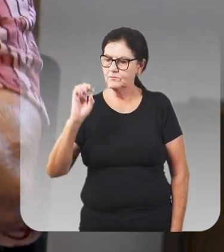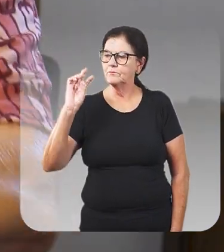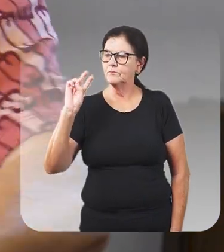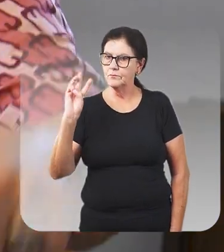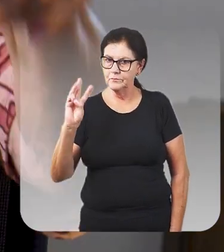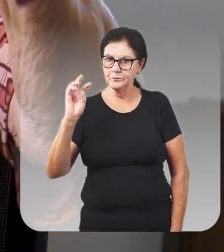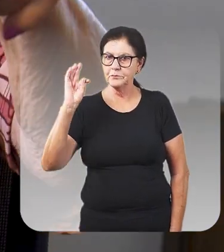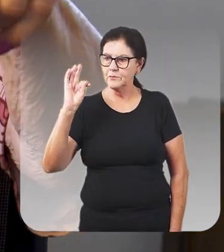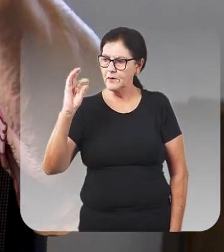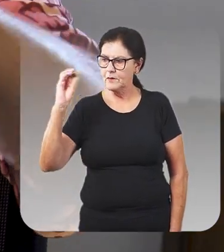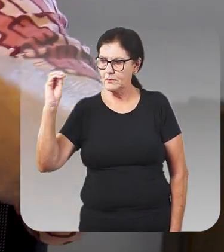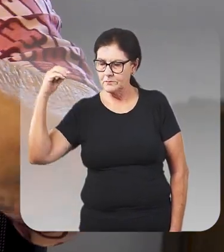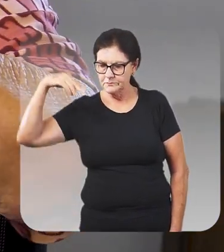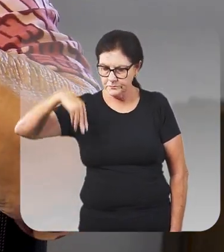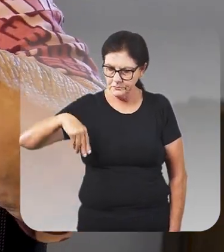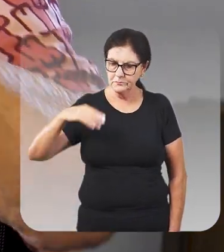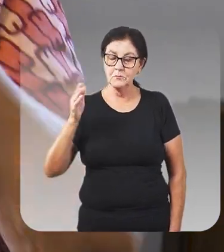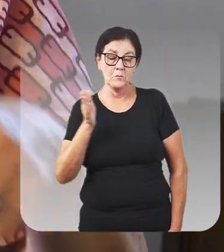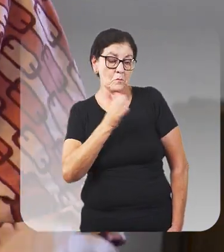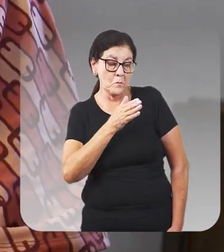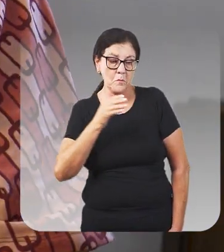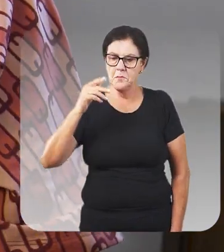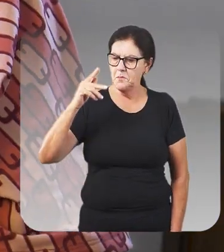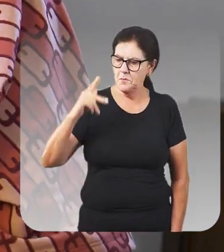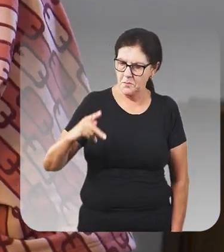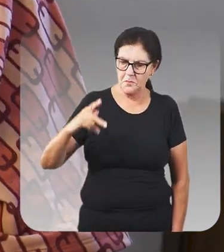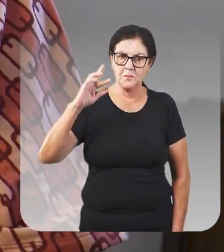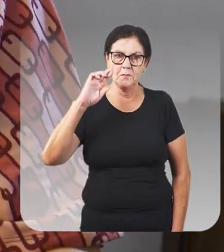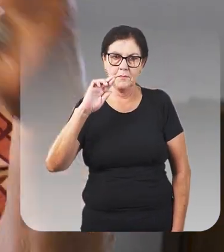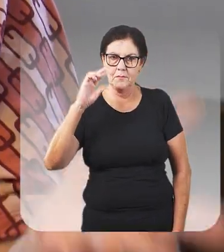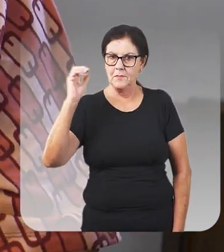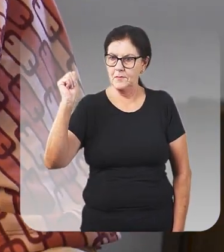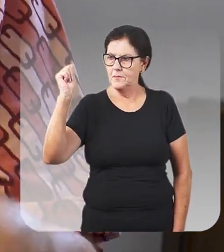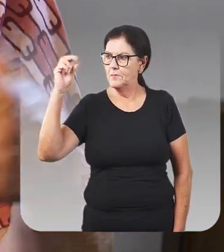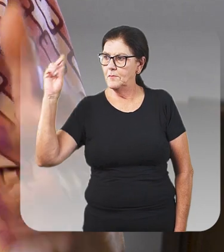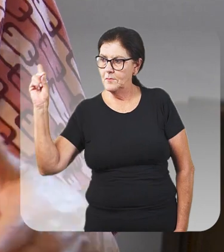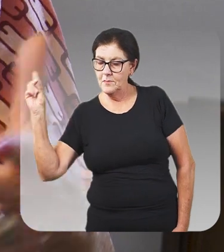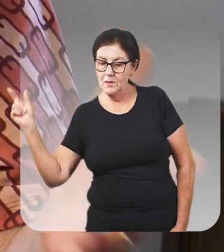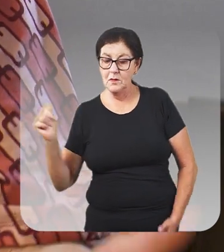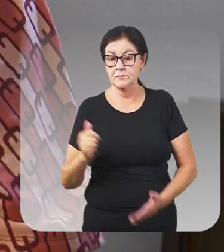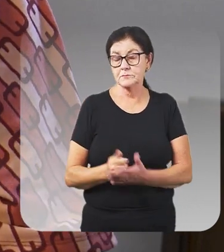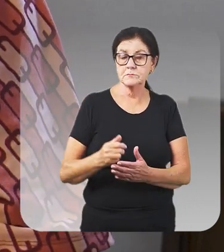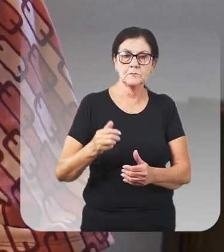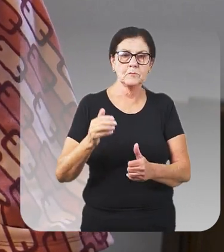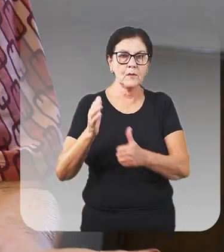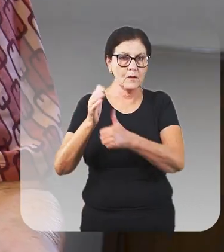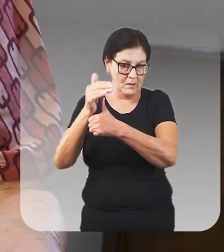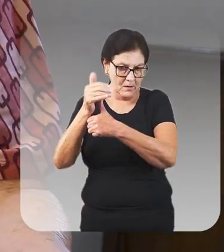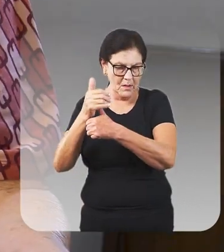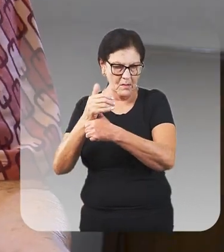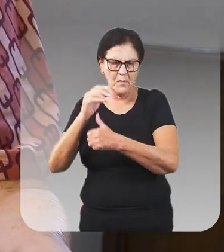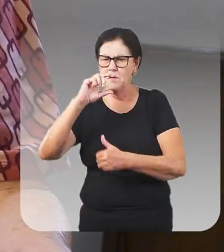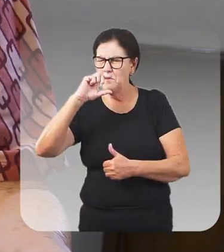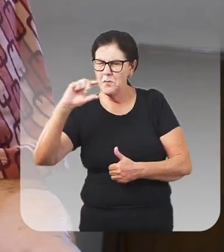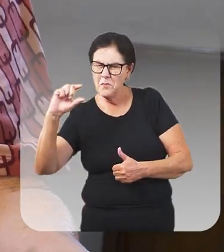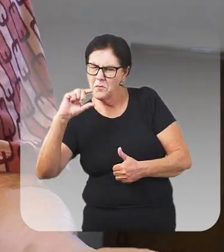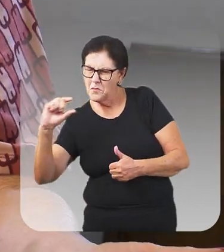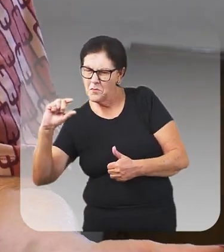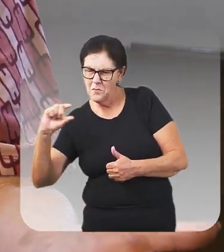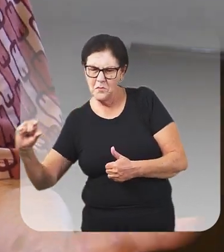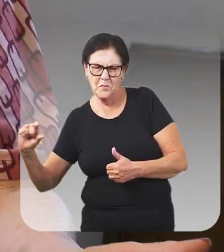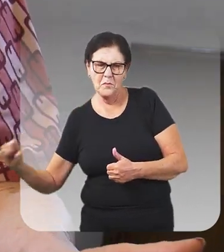os amigos do Newton Prado, a população lemense, com a ajuda da prefeitura e tal. Agora, Leme era